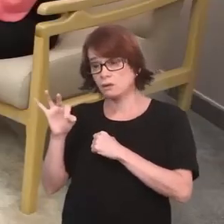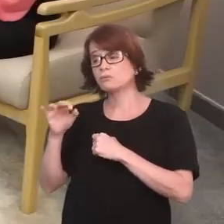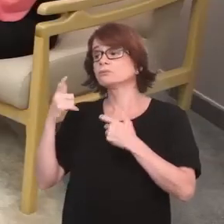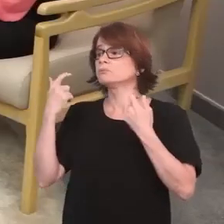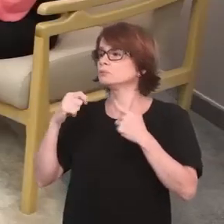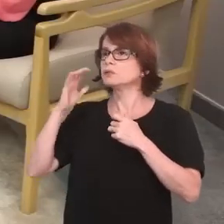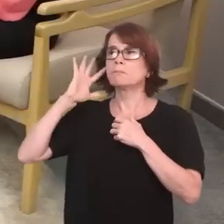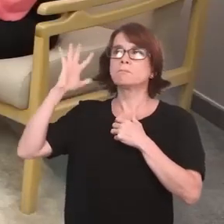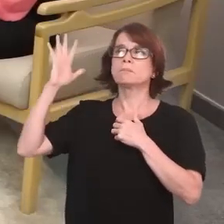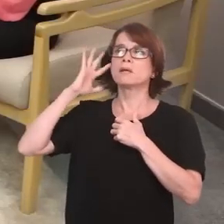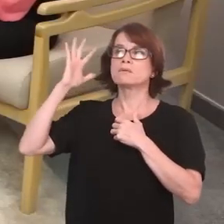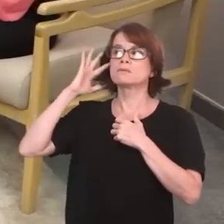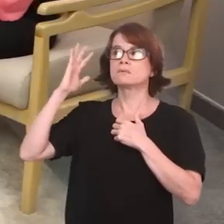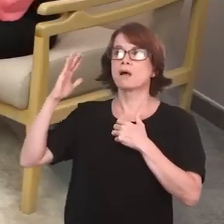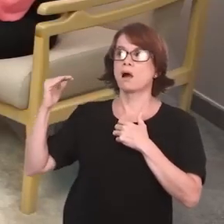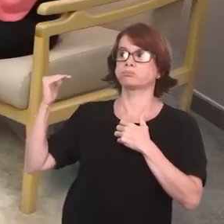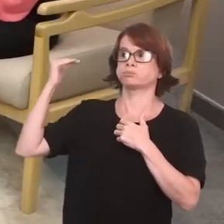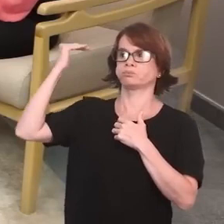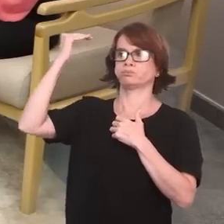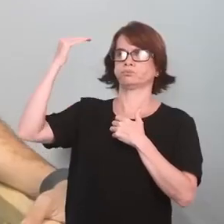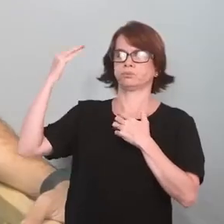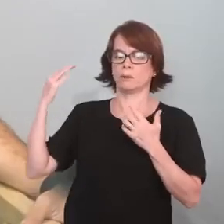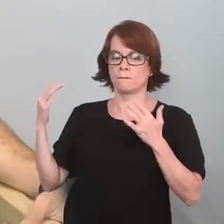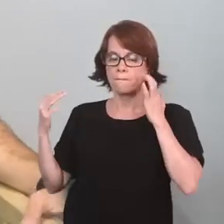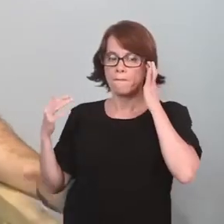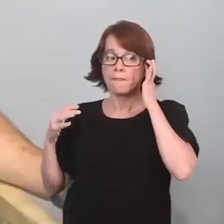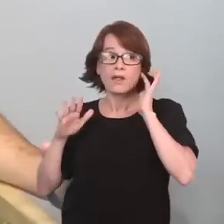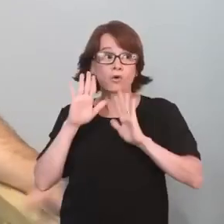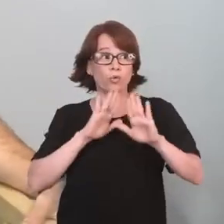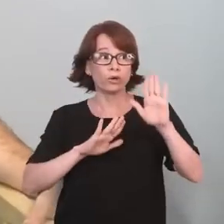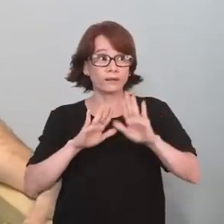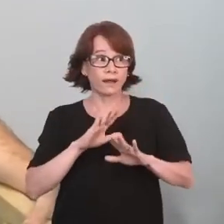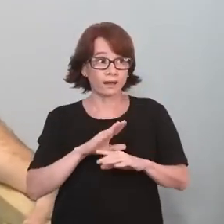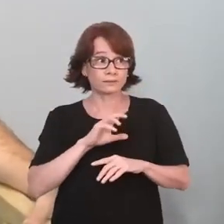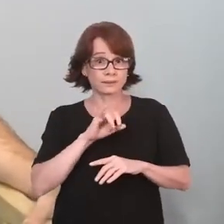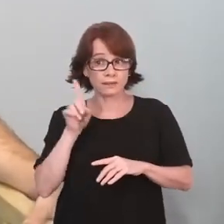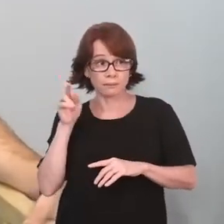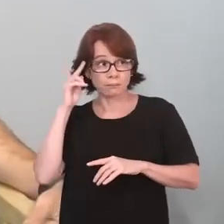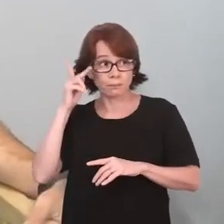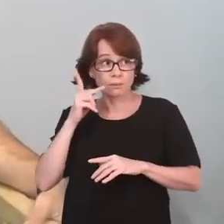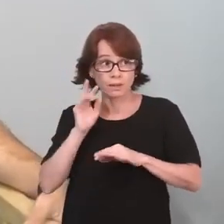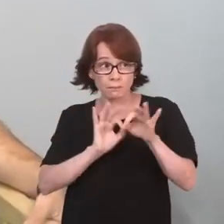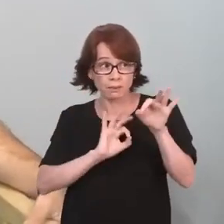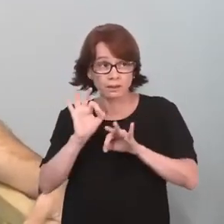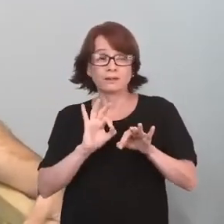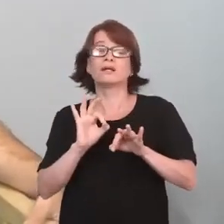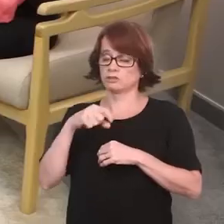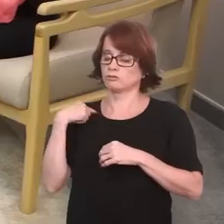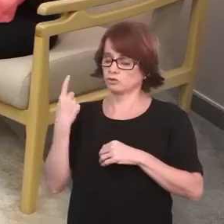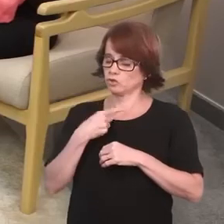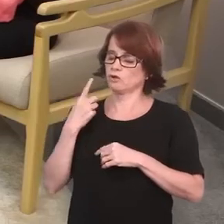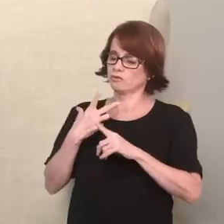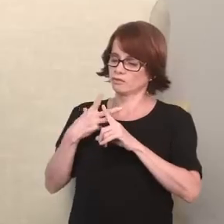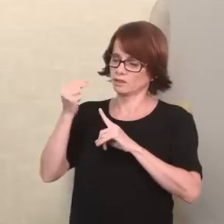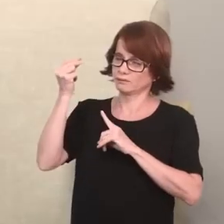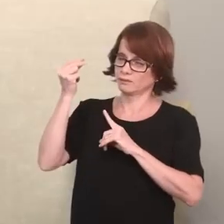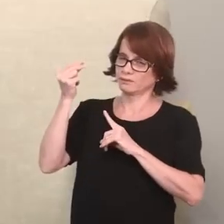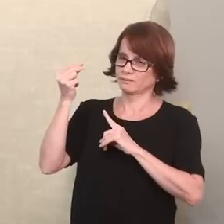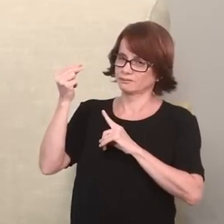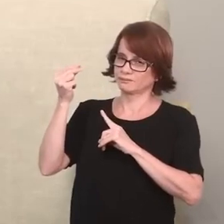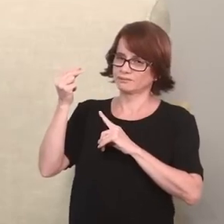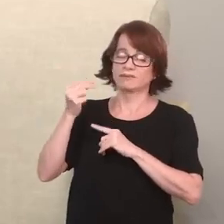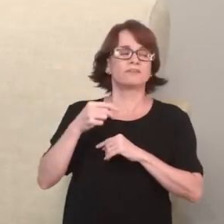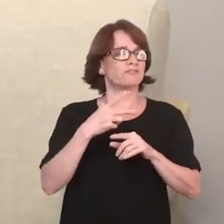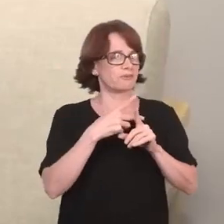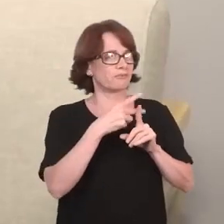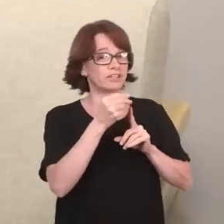Eis os planos de Bia Kicis. Grande. Cuidado, hein, pessoal? Que quando ela começa a planejar, normalmente o negócio acontece. A gente espera que sim. Dizem, né, que no